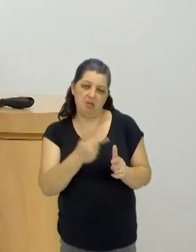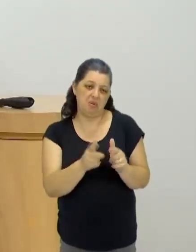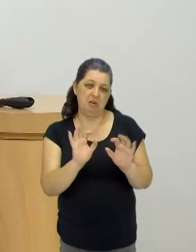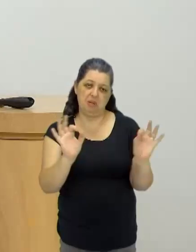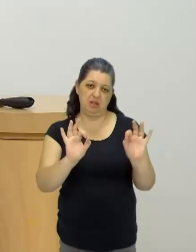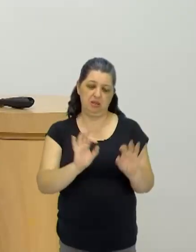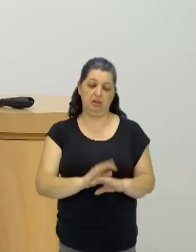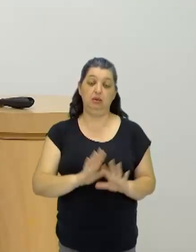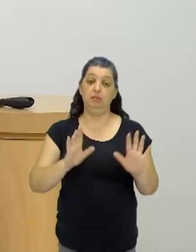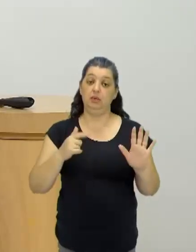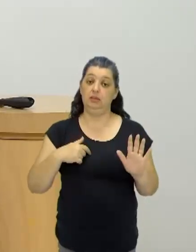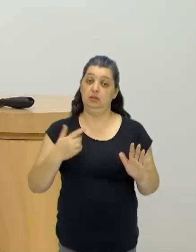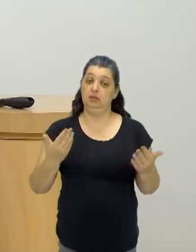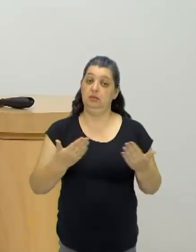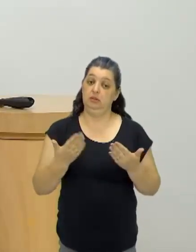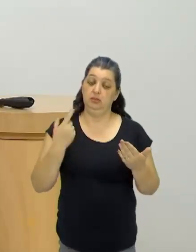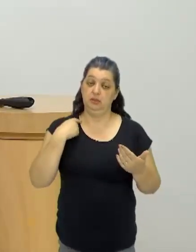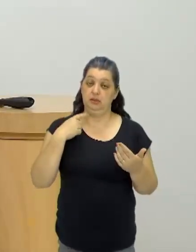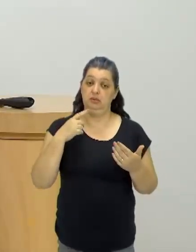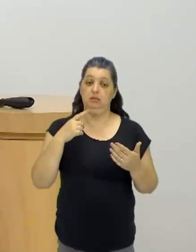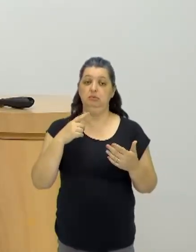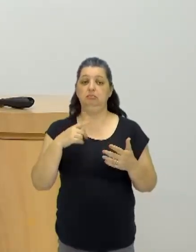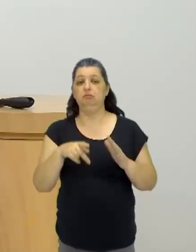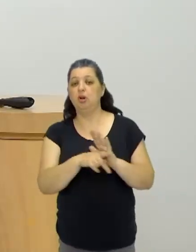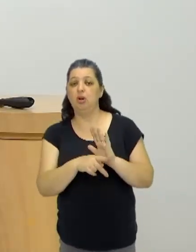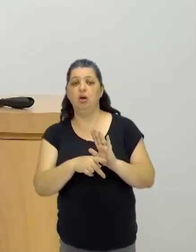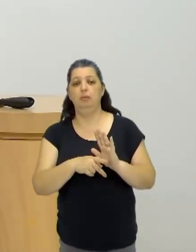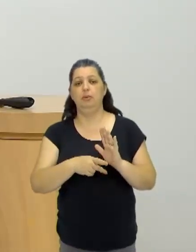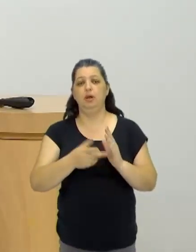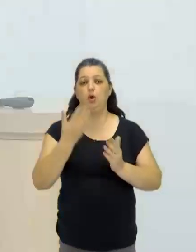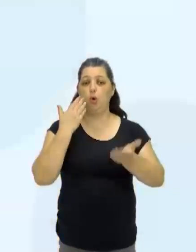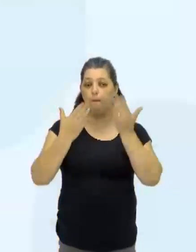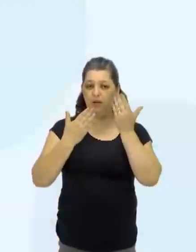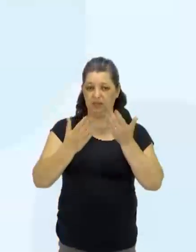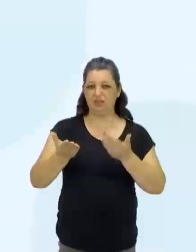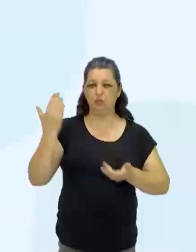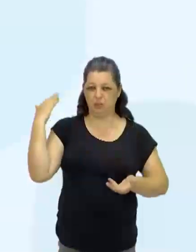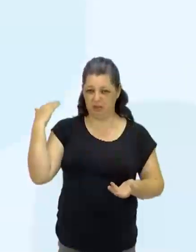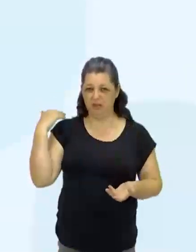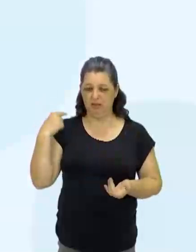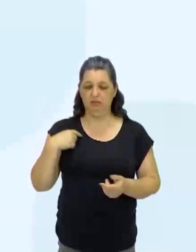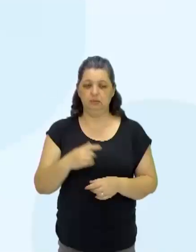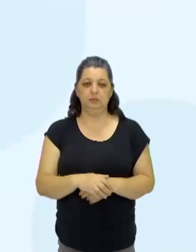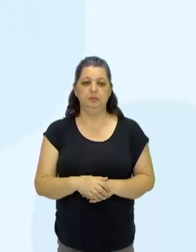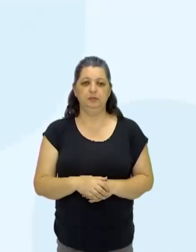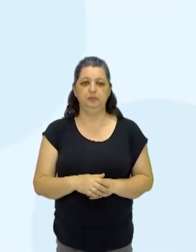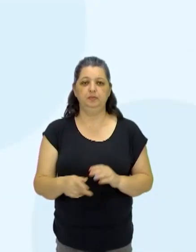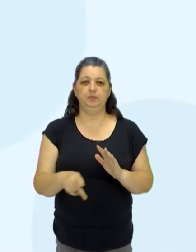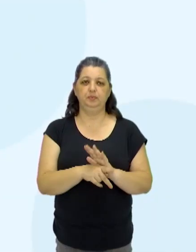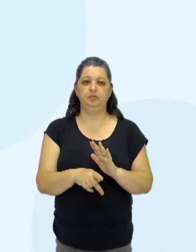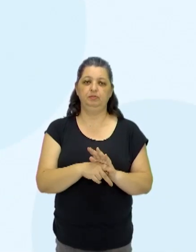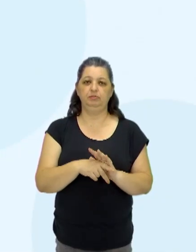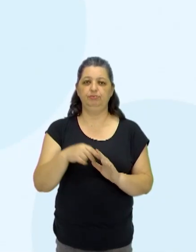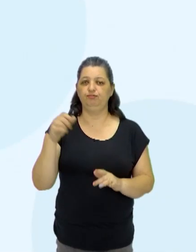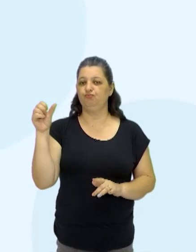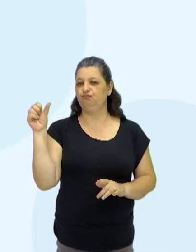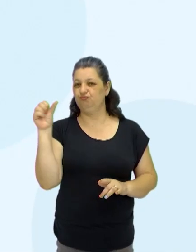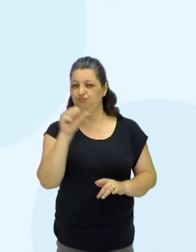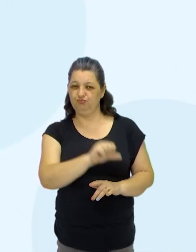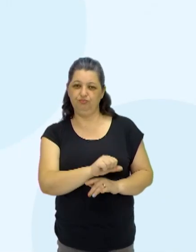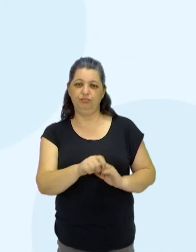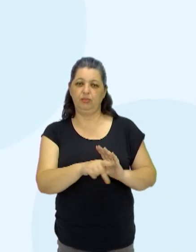Agora, independente da questão anacrônica ou não, volta aqui pro LED, ó. O terror é que mantinha